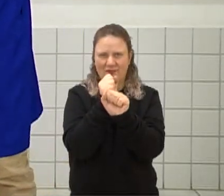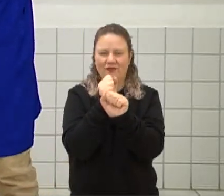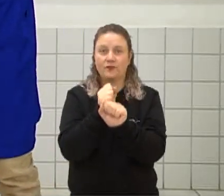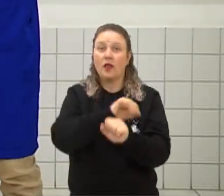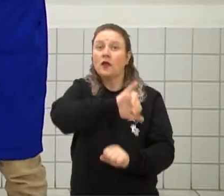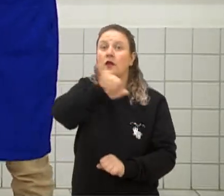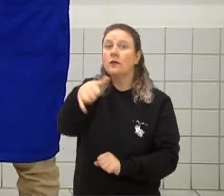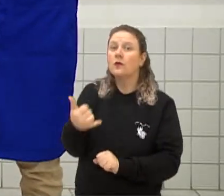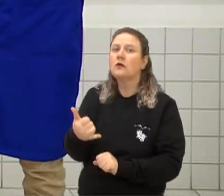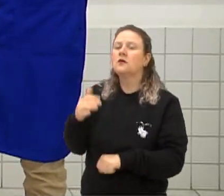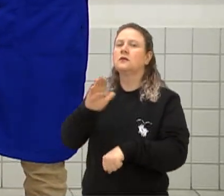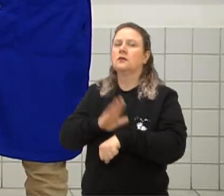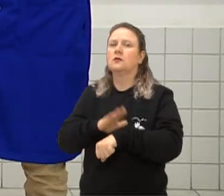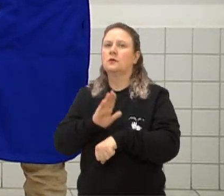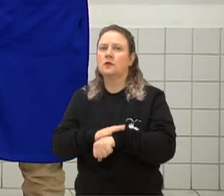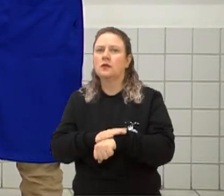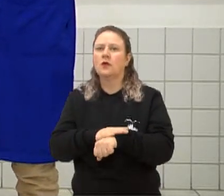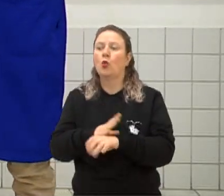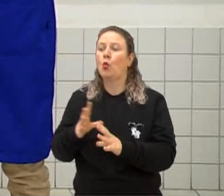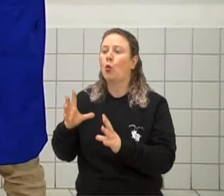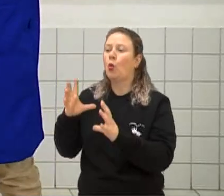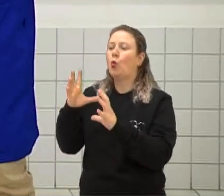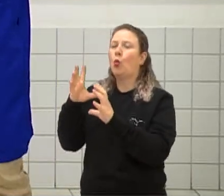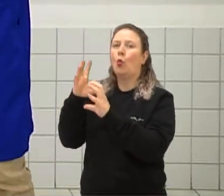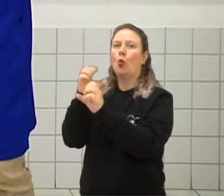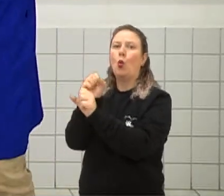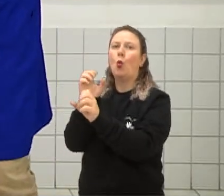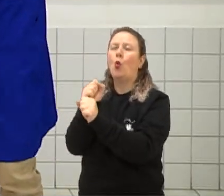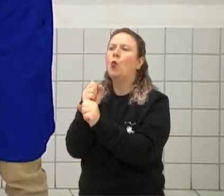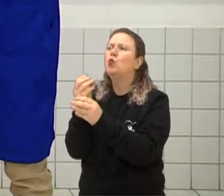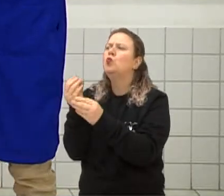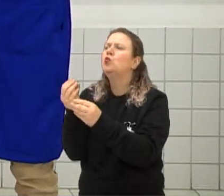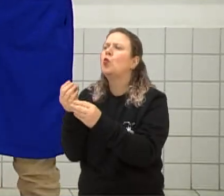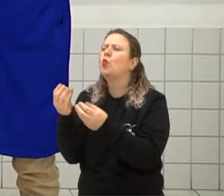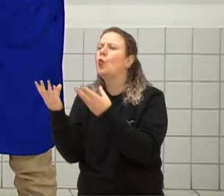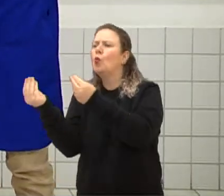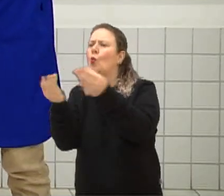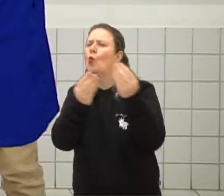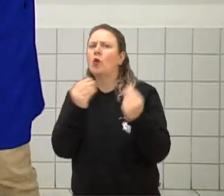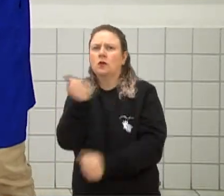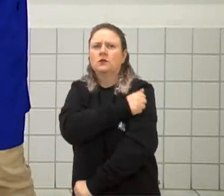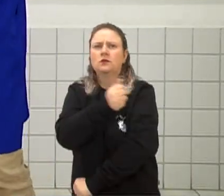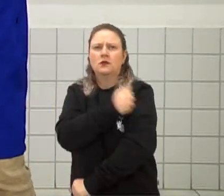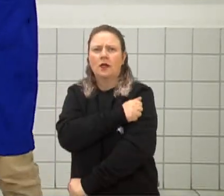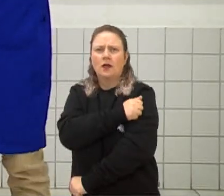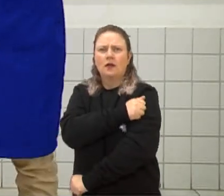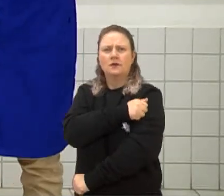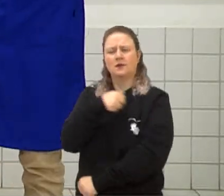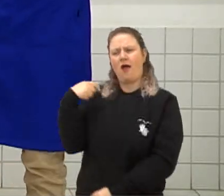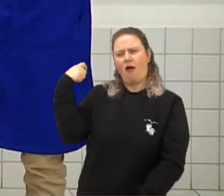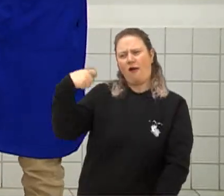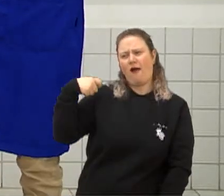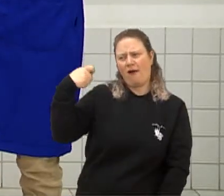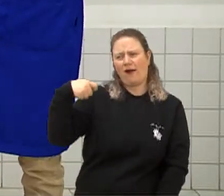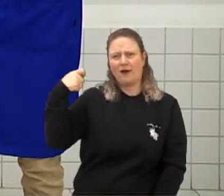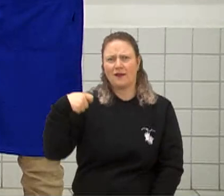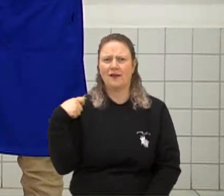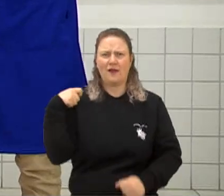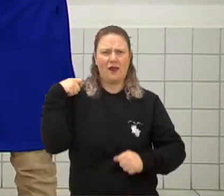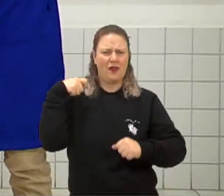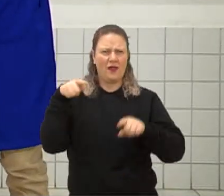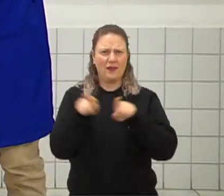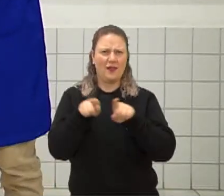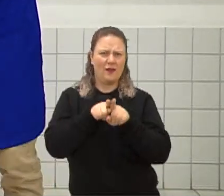professor Fábio, que a gente tem muitos alunos aqui que são artistas. São dedicados às artes, né? Não só em casa praticam arte, mas também,